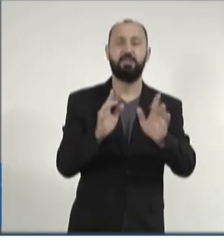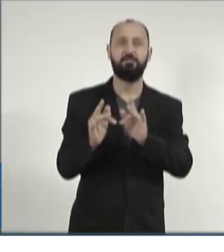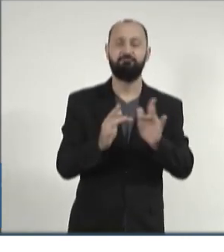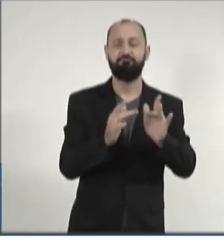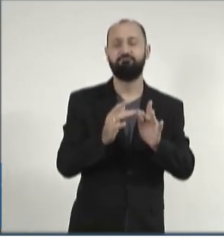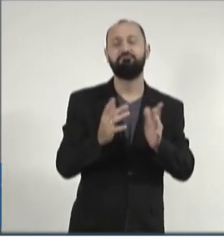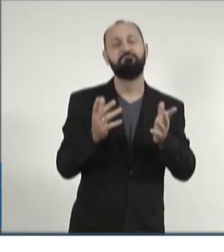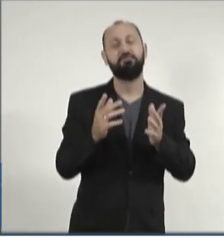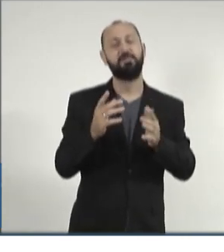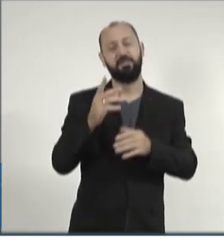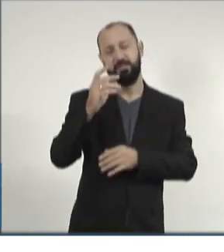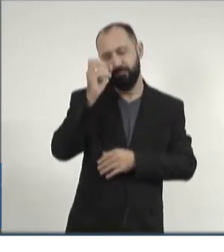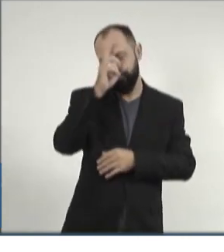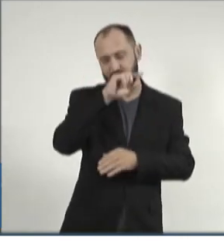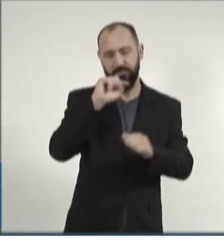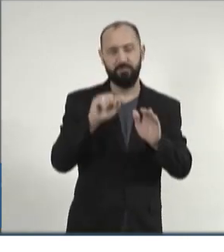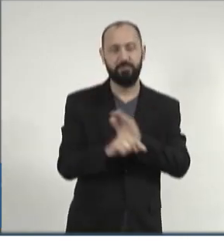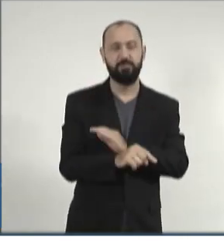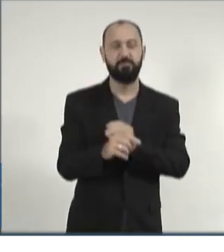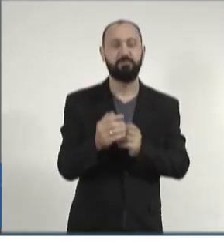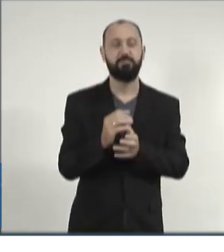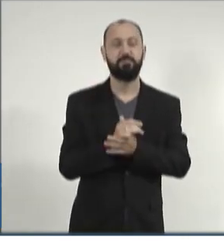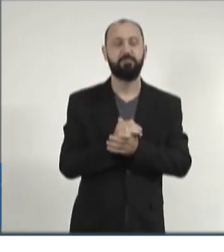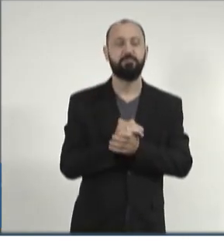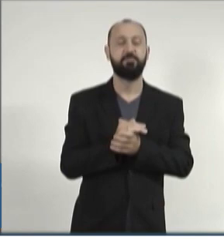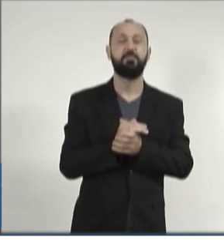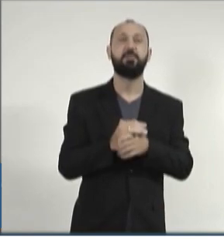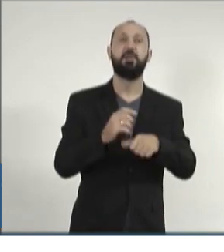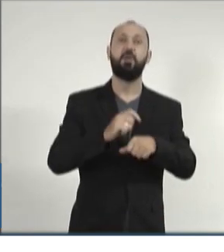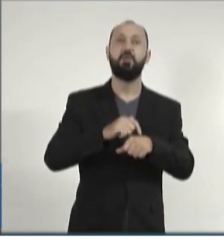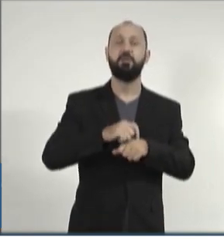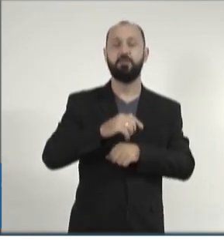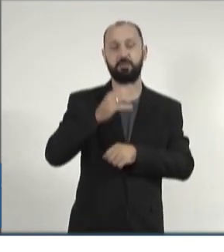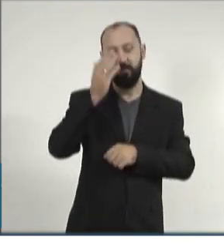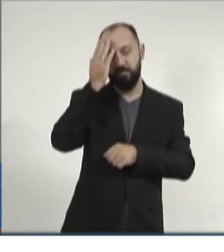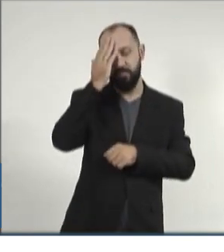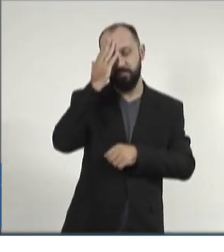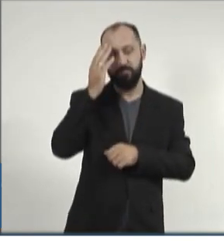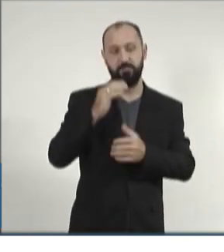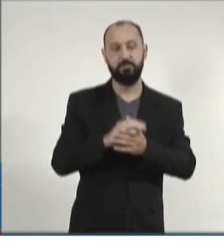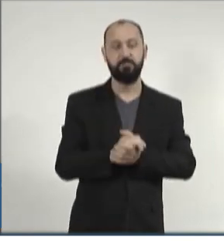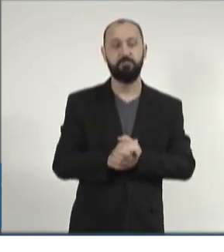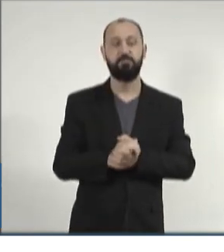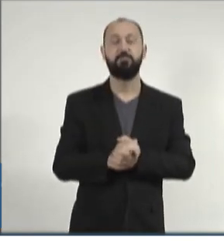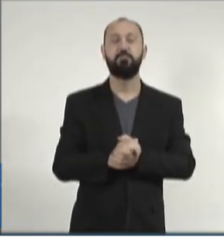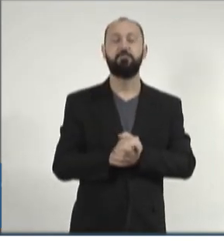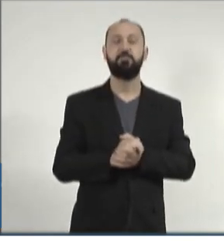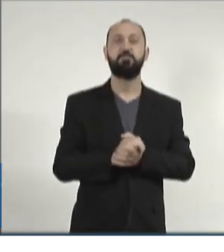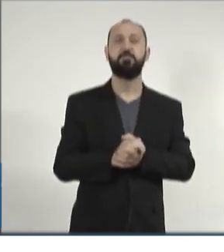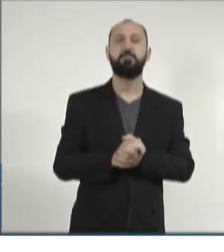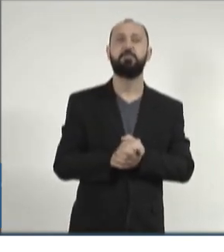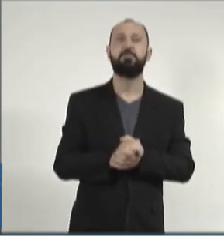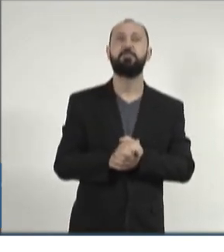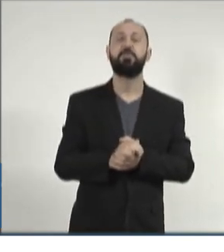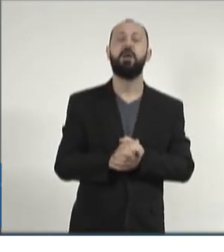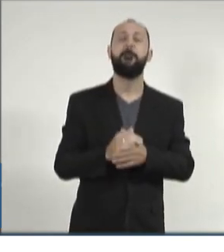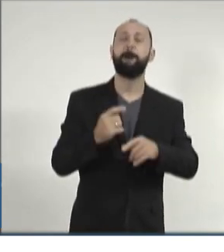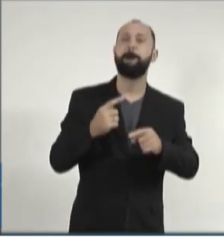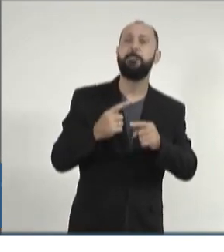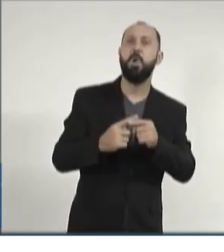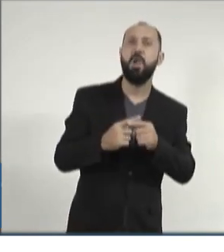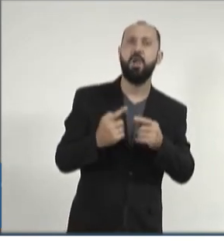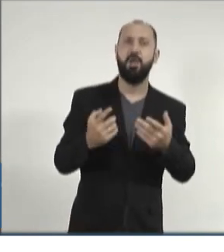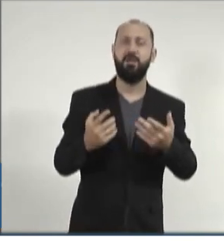é assim, né? É muito mais complexo. Mas quando a gente aprende a entender esse fenômeno, a gente aprende a entender por